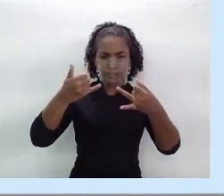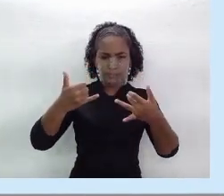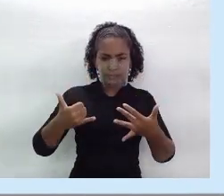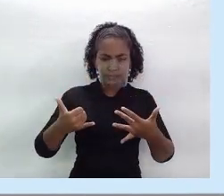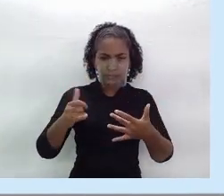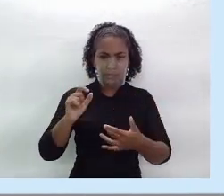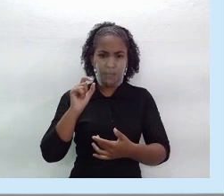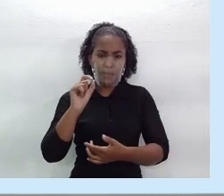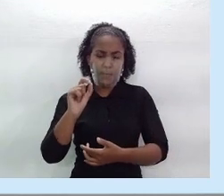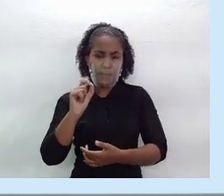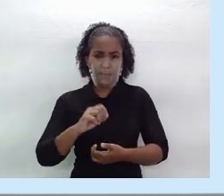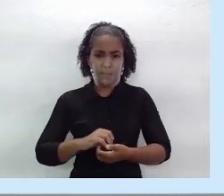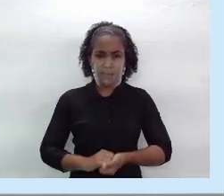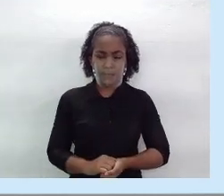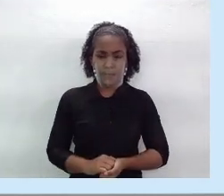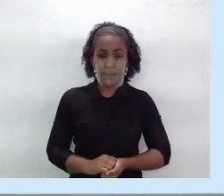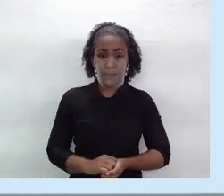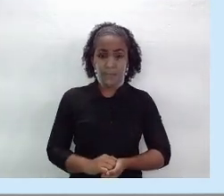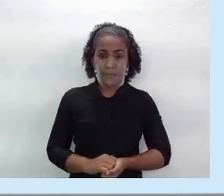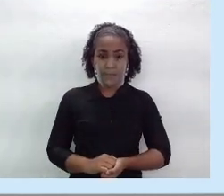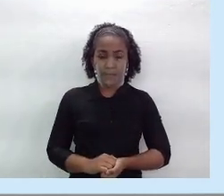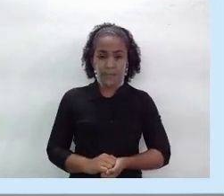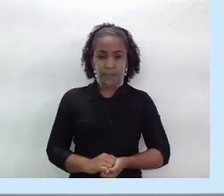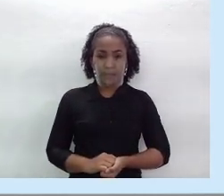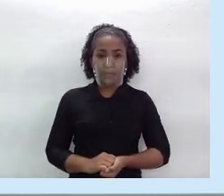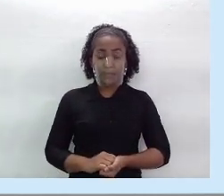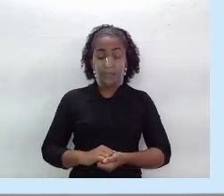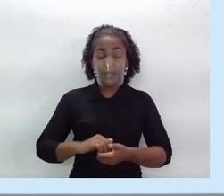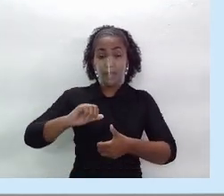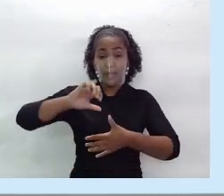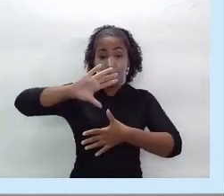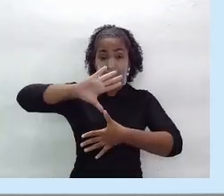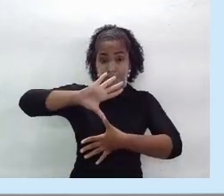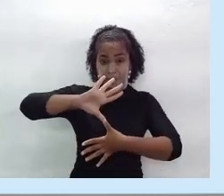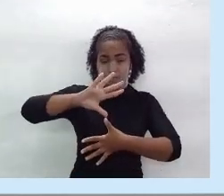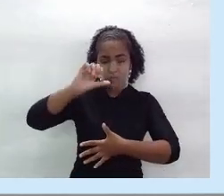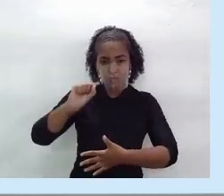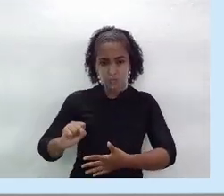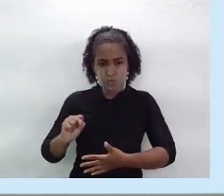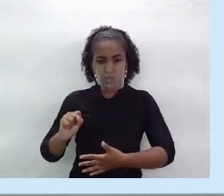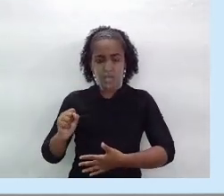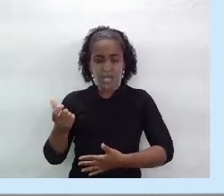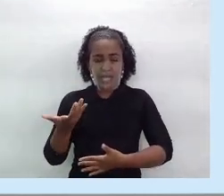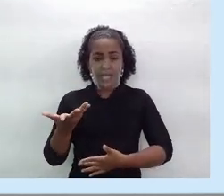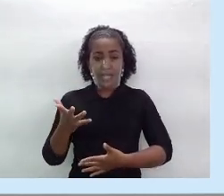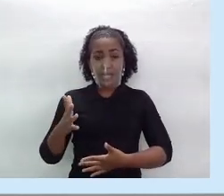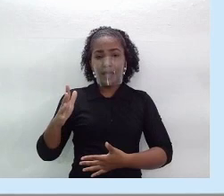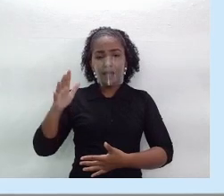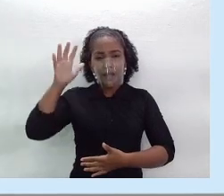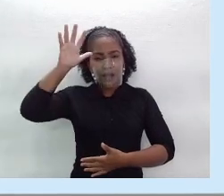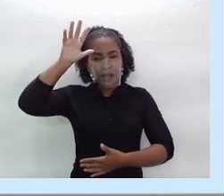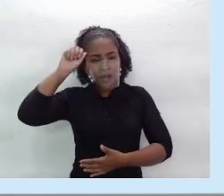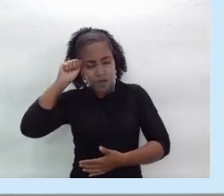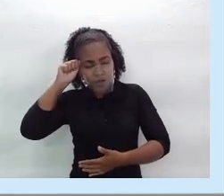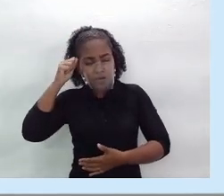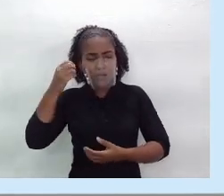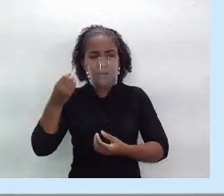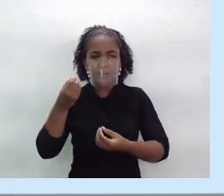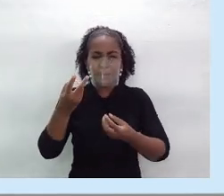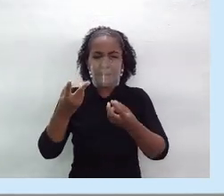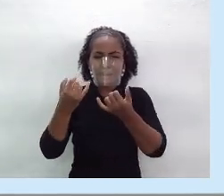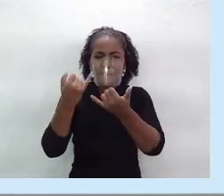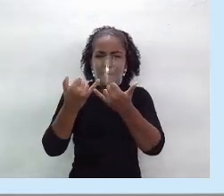na questão da América do Sul e da África. Essa semelhança